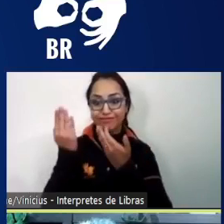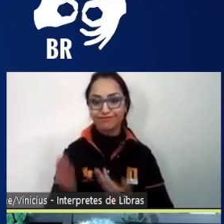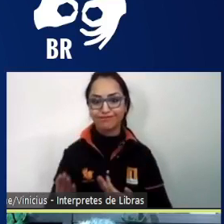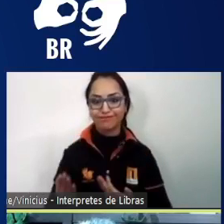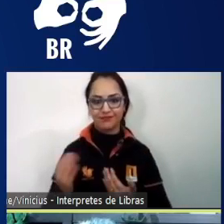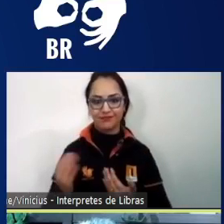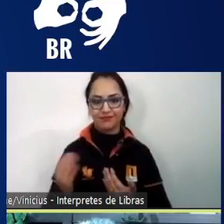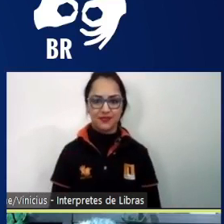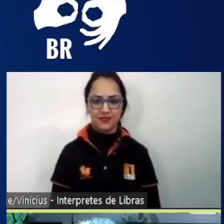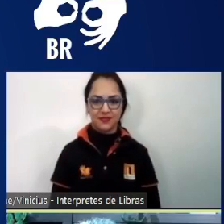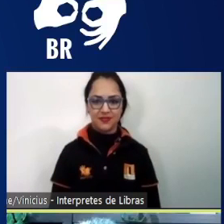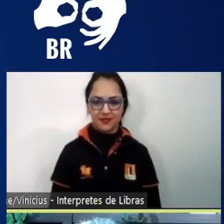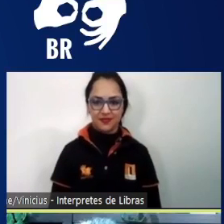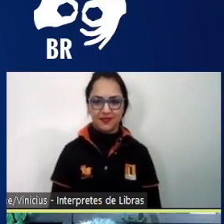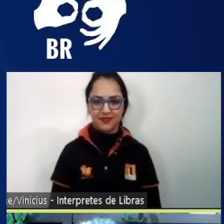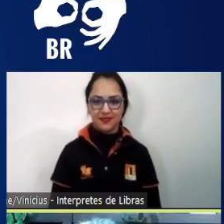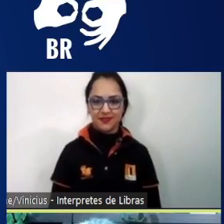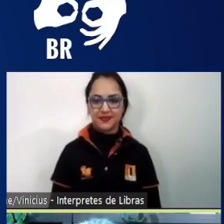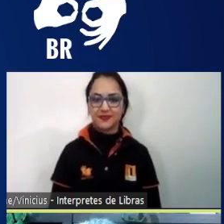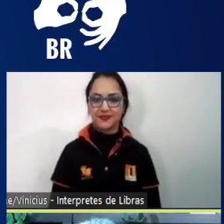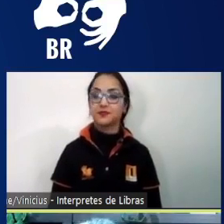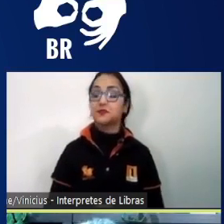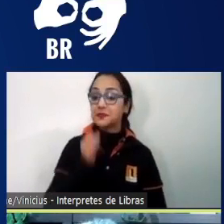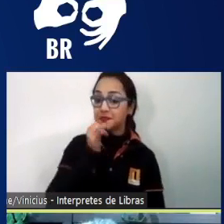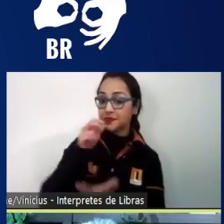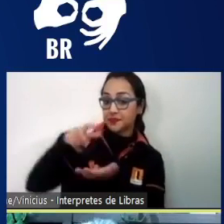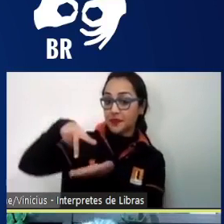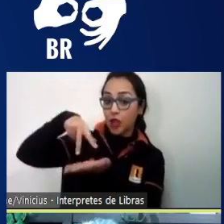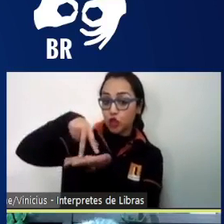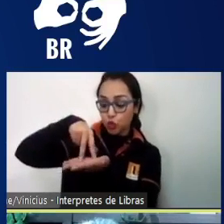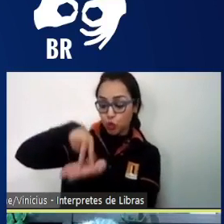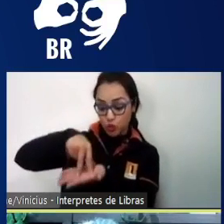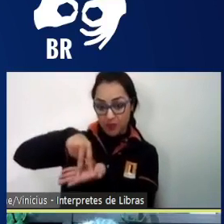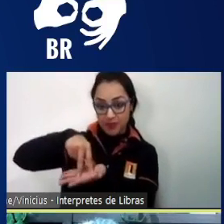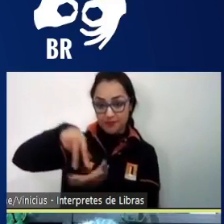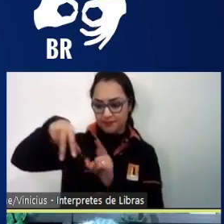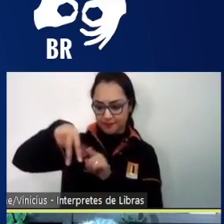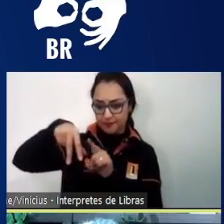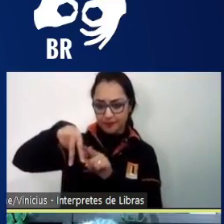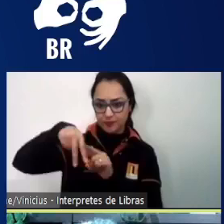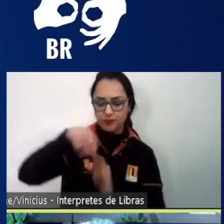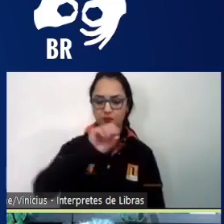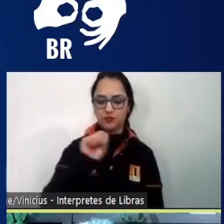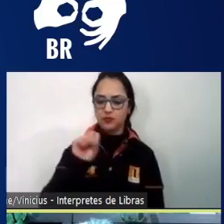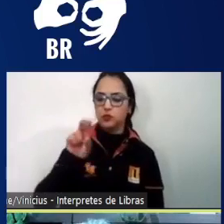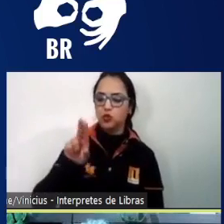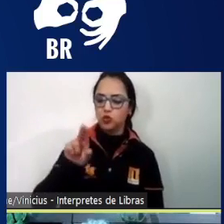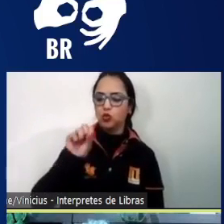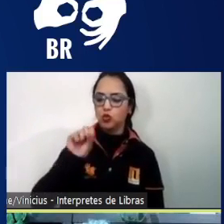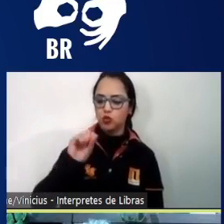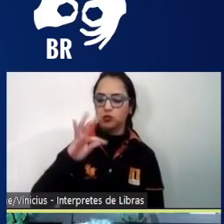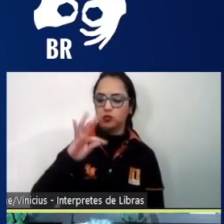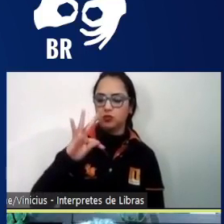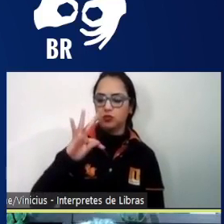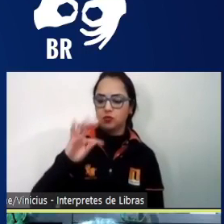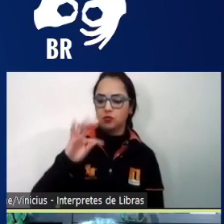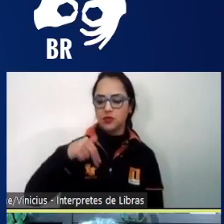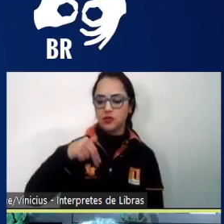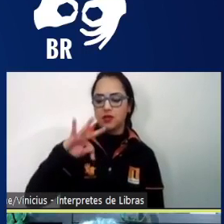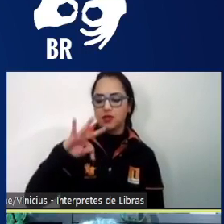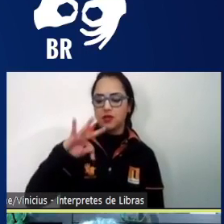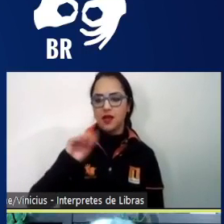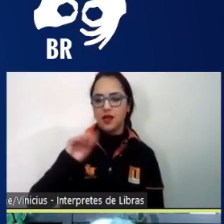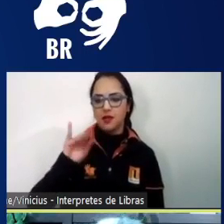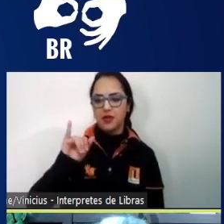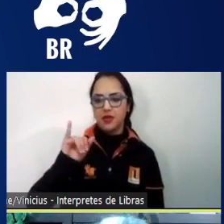da sustentabilidade, veja, é um tema novo, porque é um tema que começou a ser